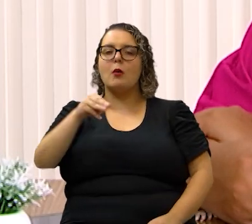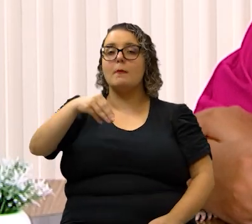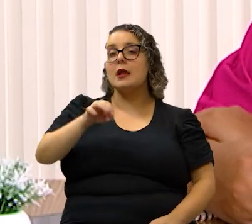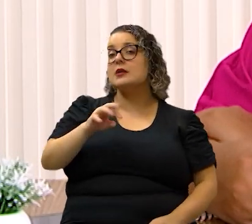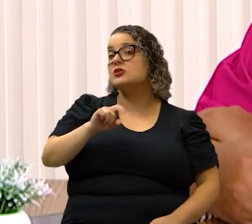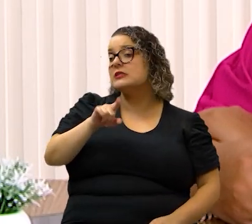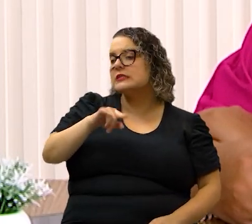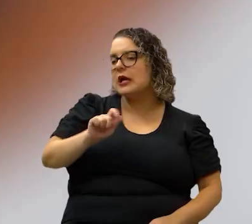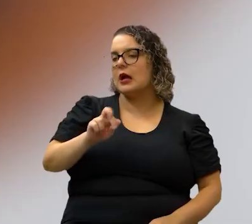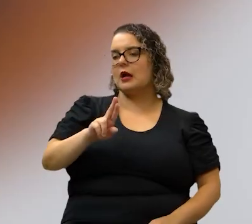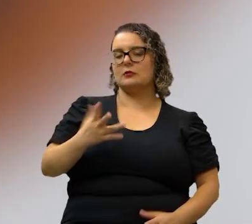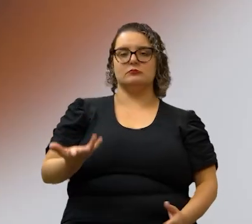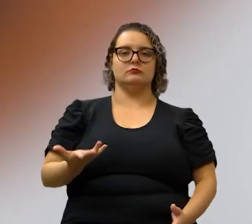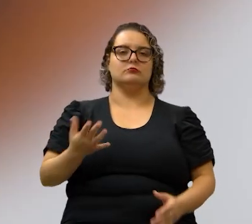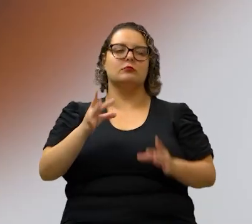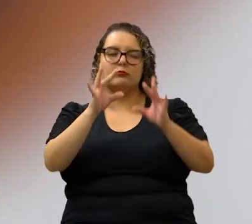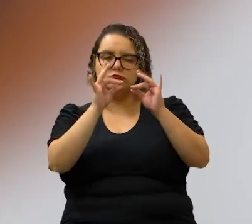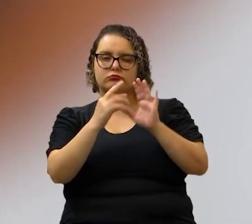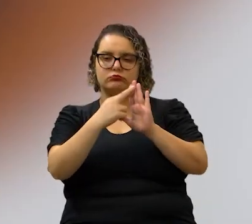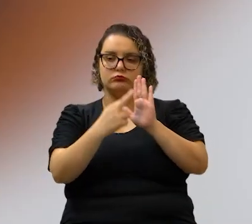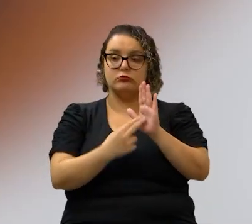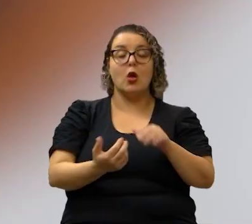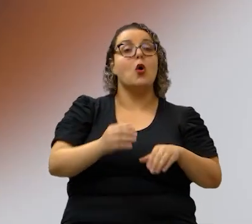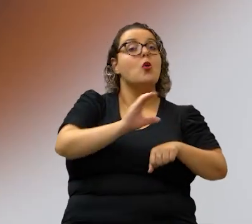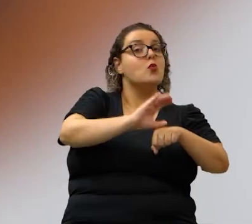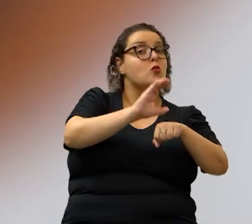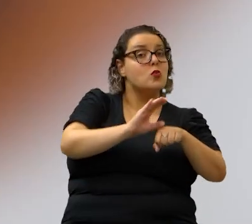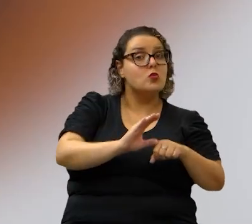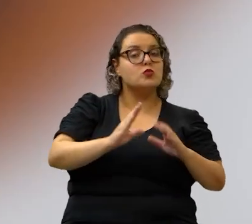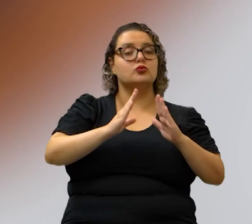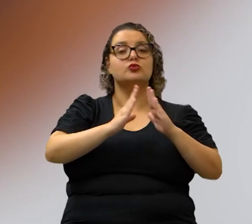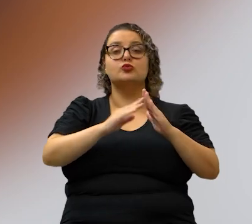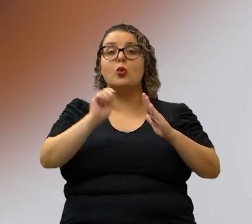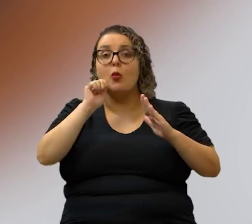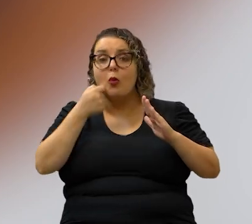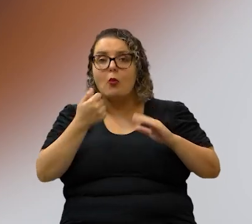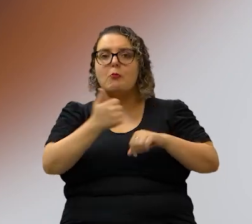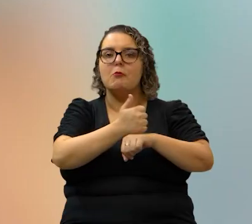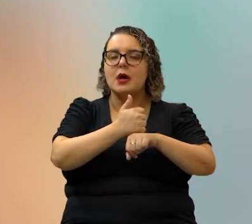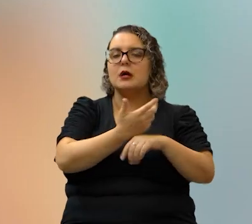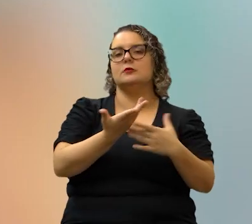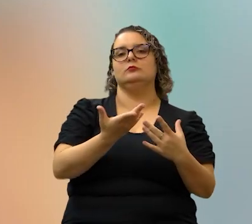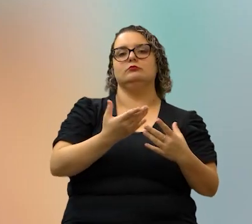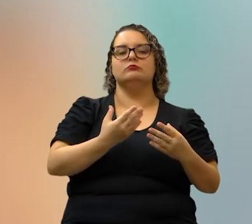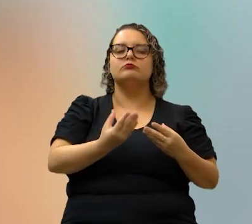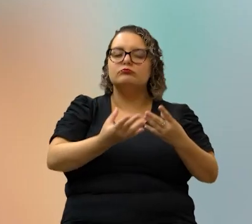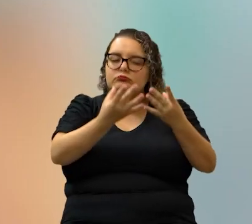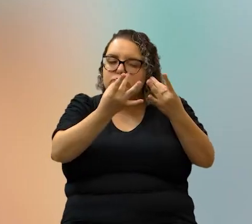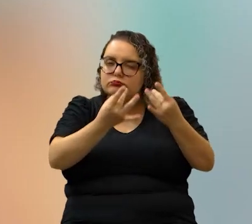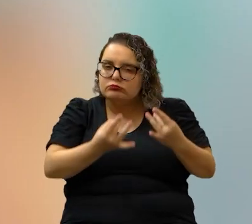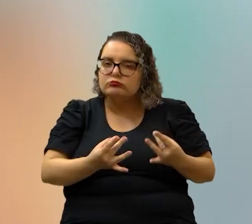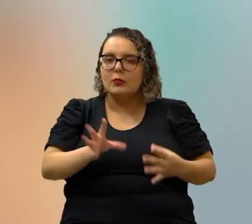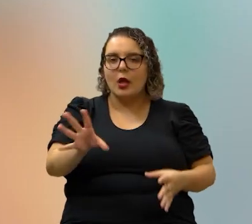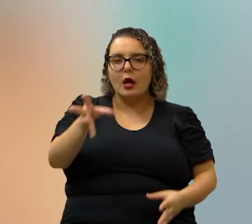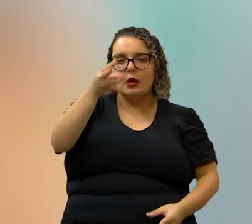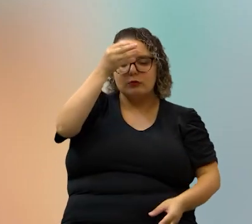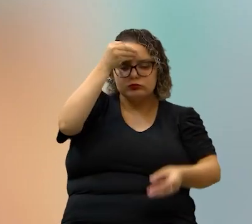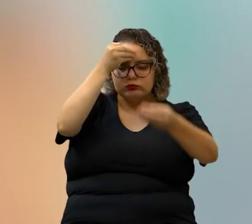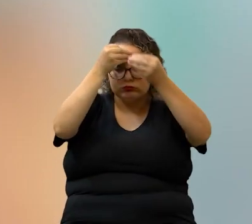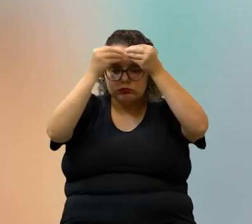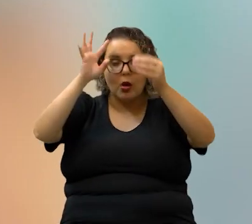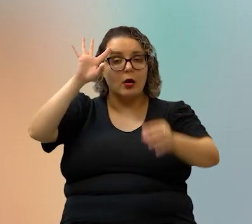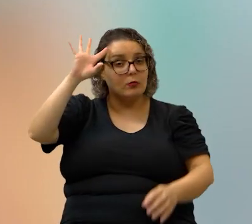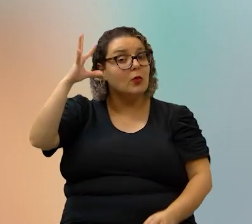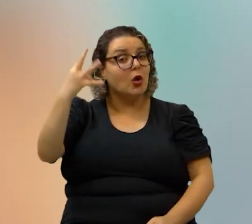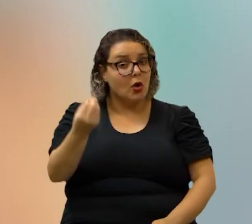gourmetizar algumas receitas, fazer um curso com um padeiro especialista em fermentação natural. Então eu fui agregando conhecimento